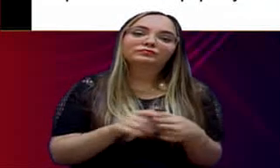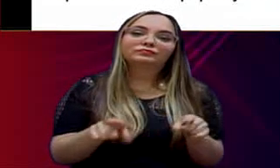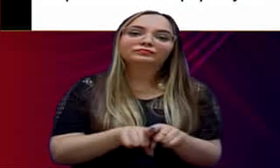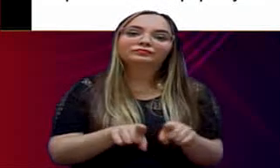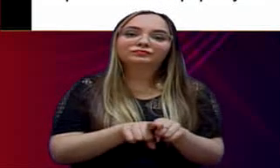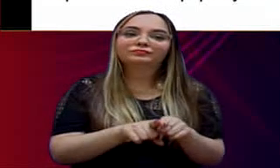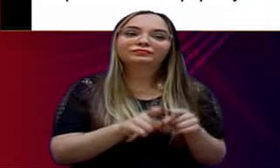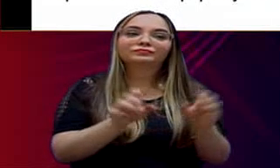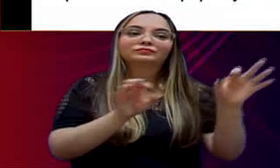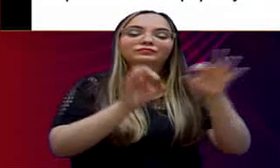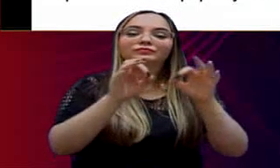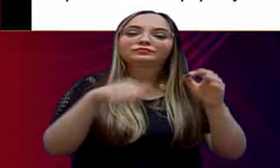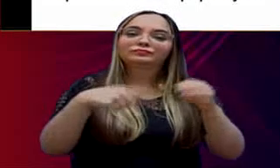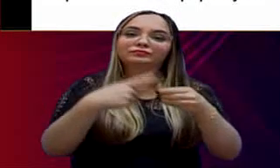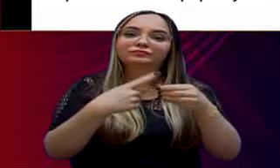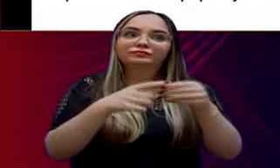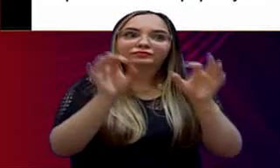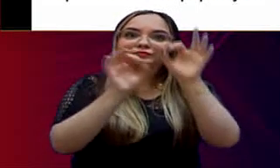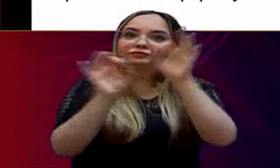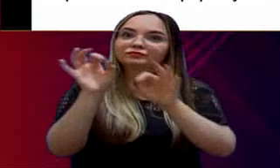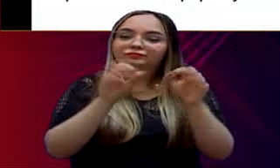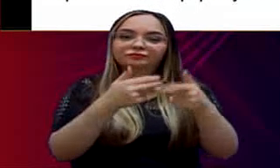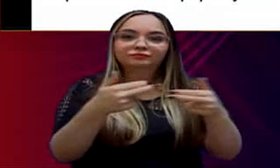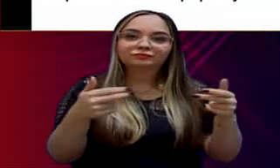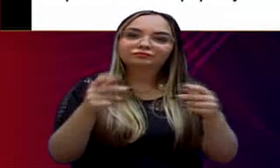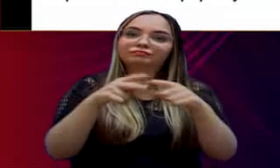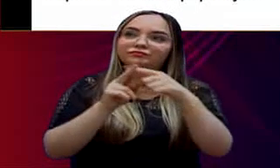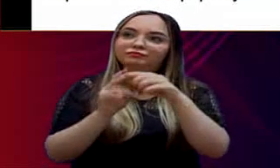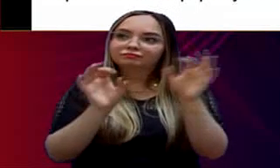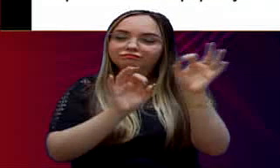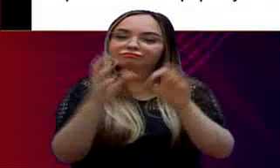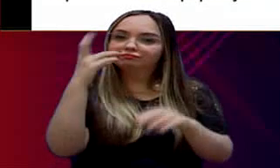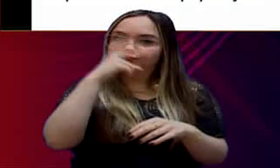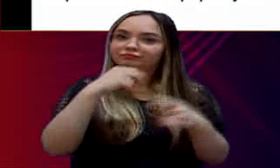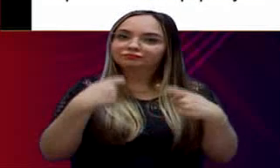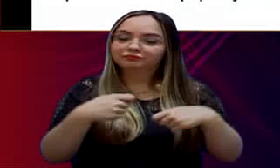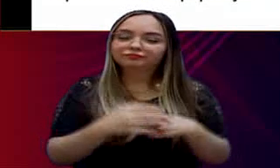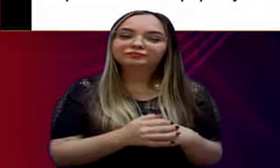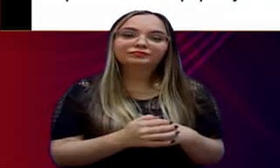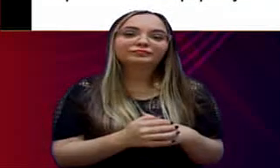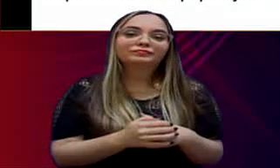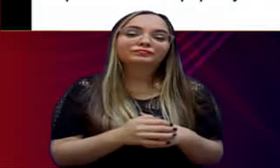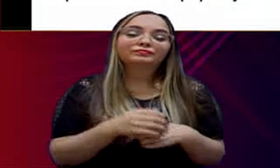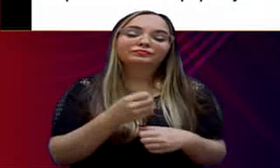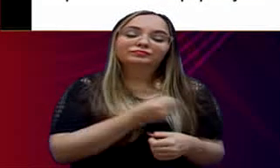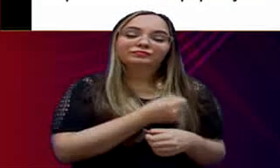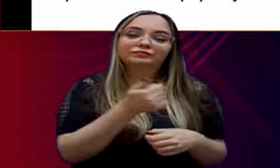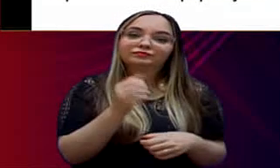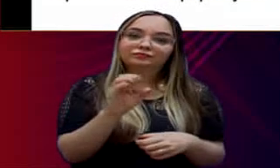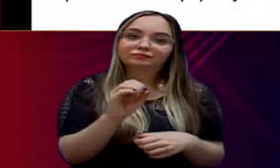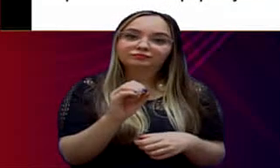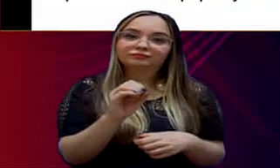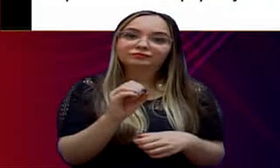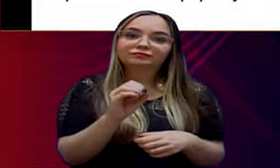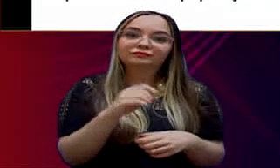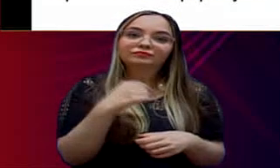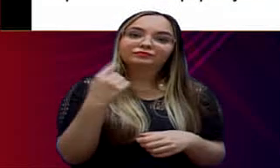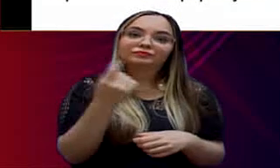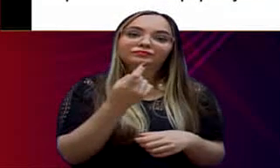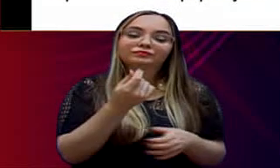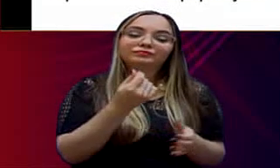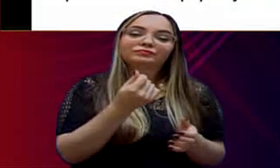não estiver inadequadamente atendidas 10 do estudo de impacto orçamentário e financeiro observados limites